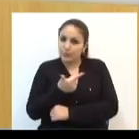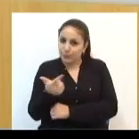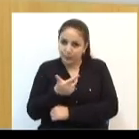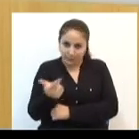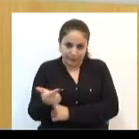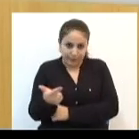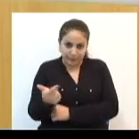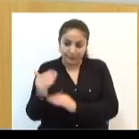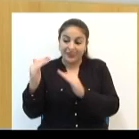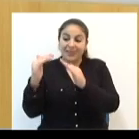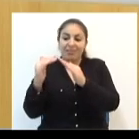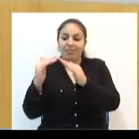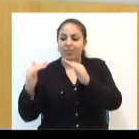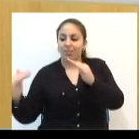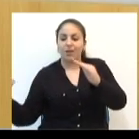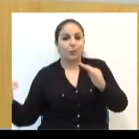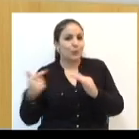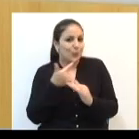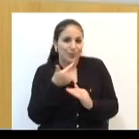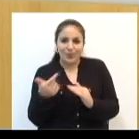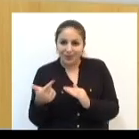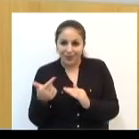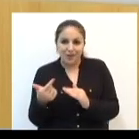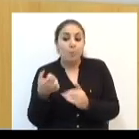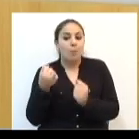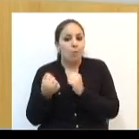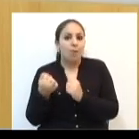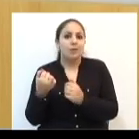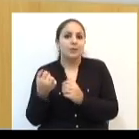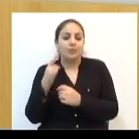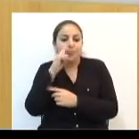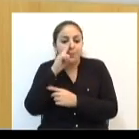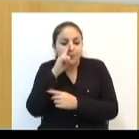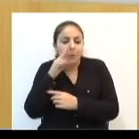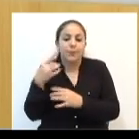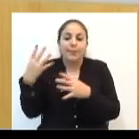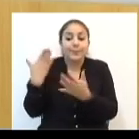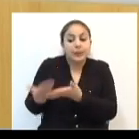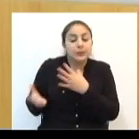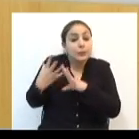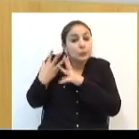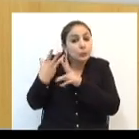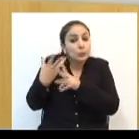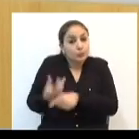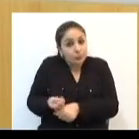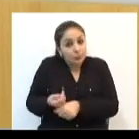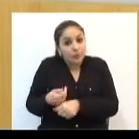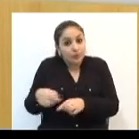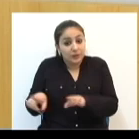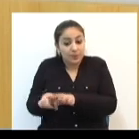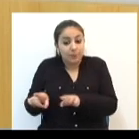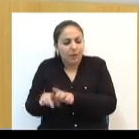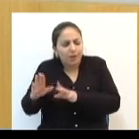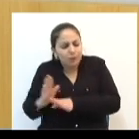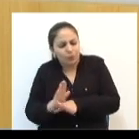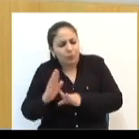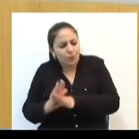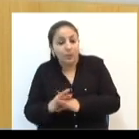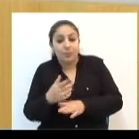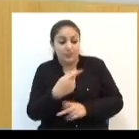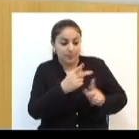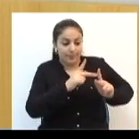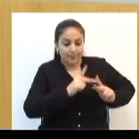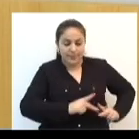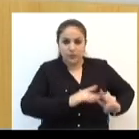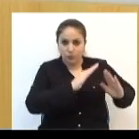tem teto, né? Então eles têm perdas, correm riscos e fazem tudo isso para alimentar a gente na cidade. Então acho que é importante que o